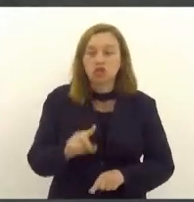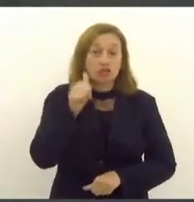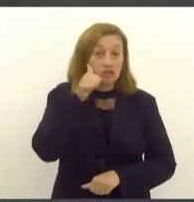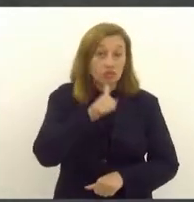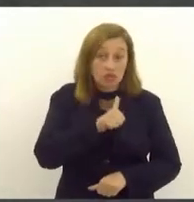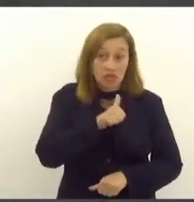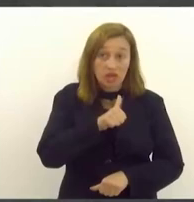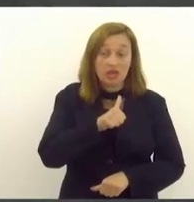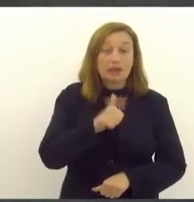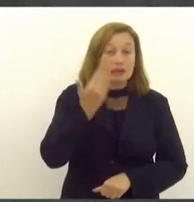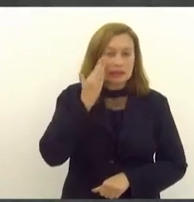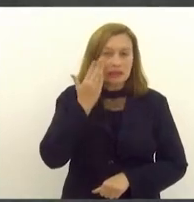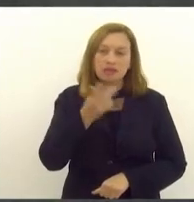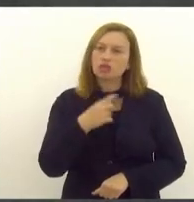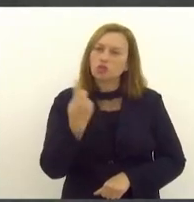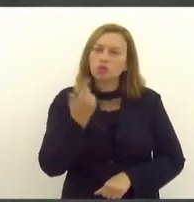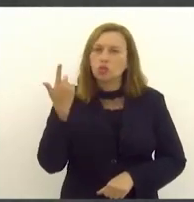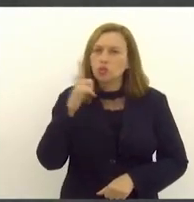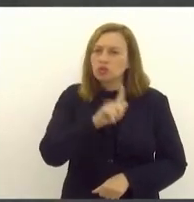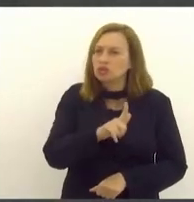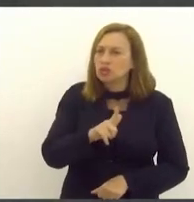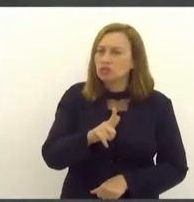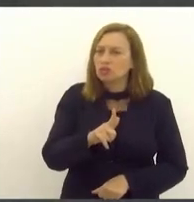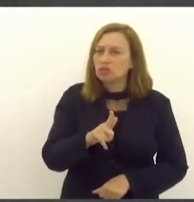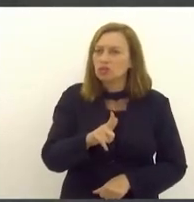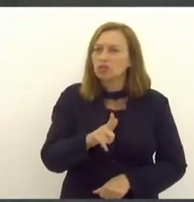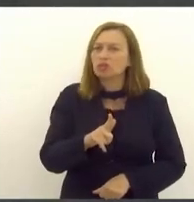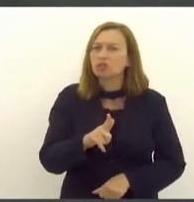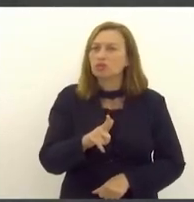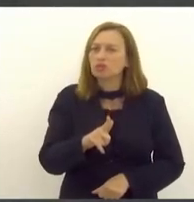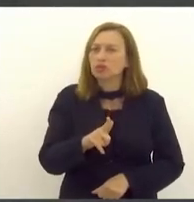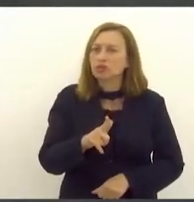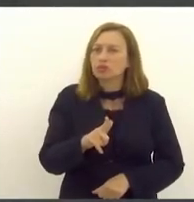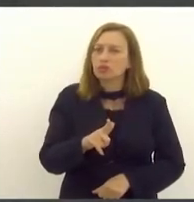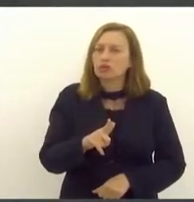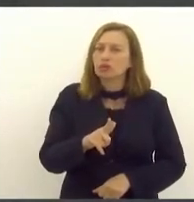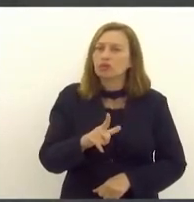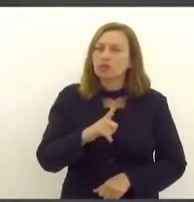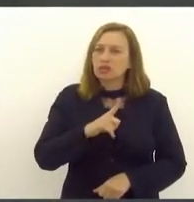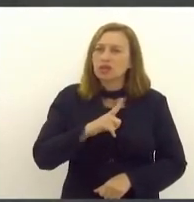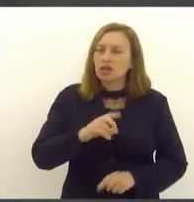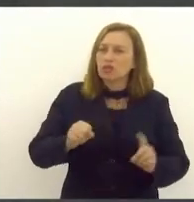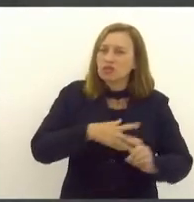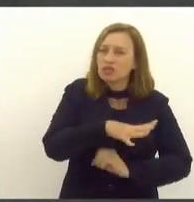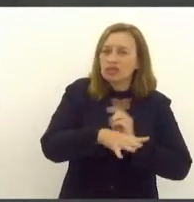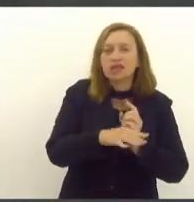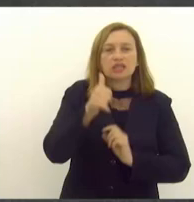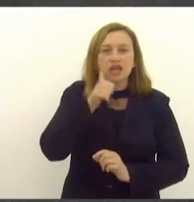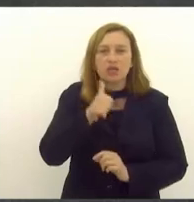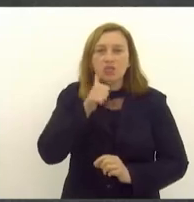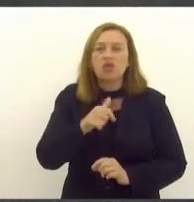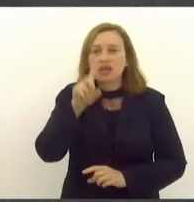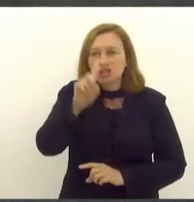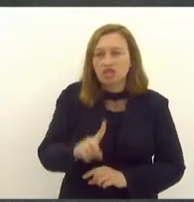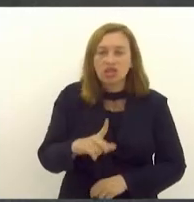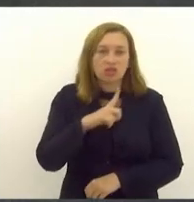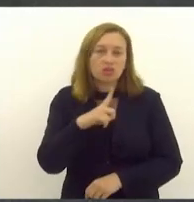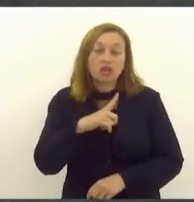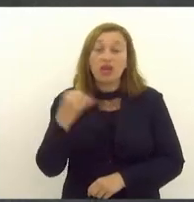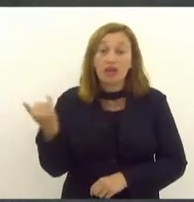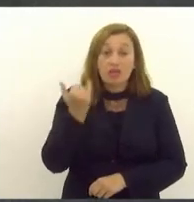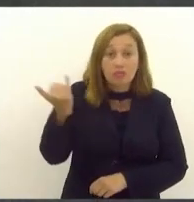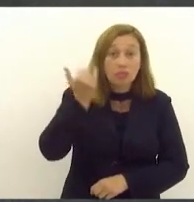das mulheres entendendo que para que nós consigamos efetivar uma sociedade em que as mulheres gostam plenamente de direitos é muito